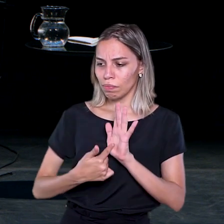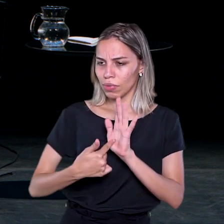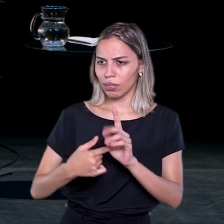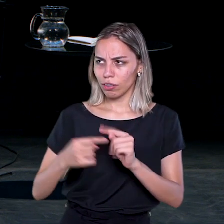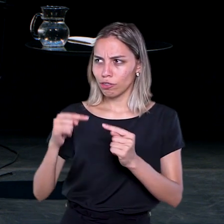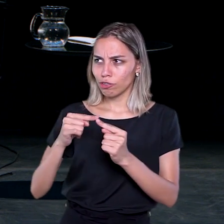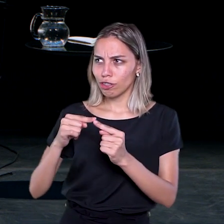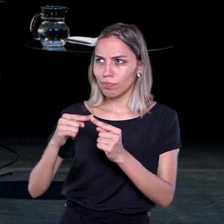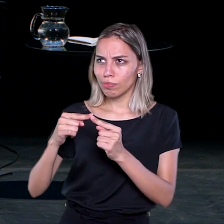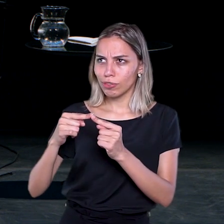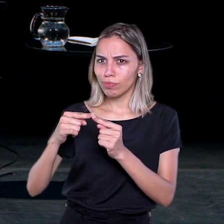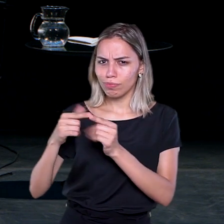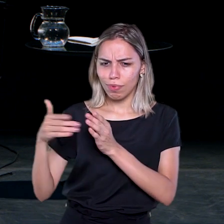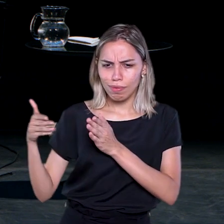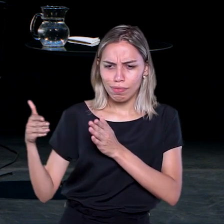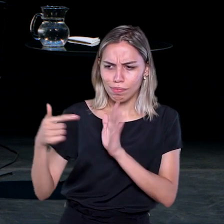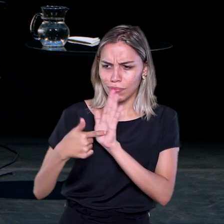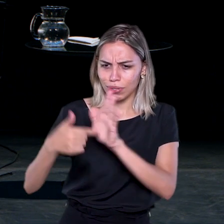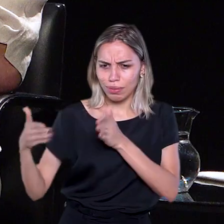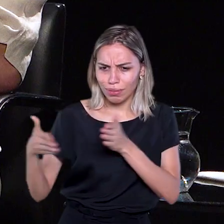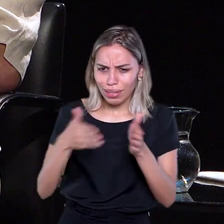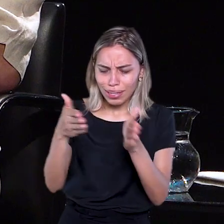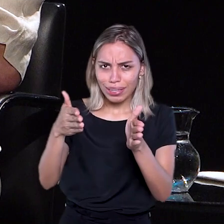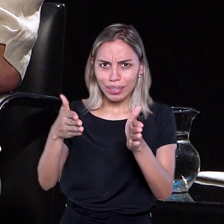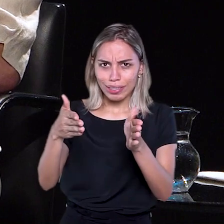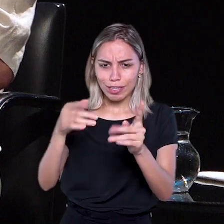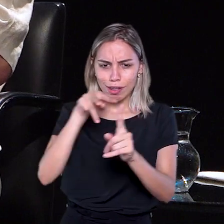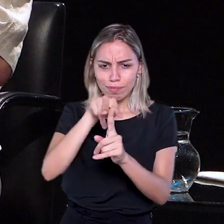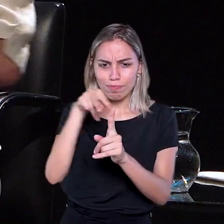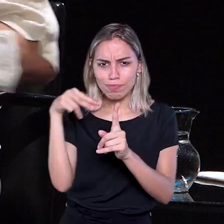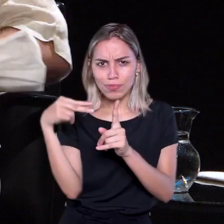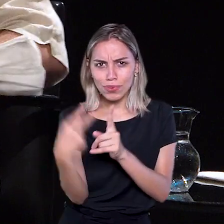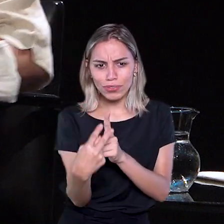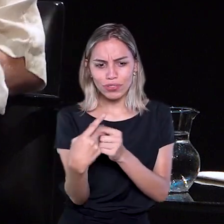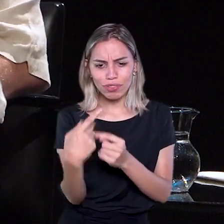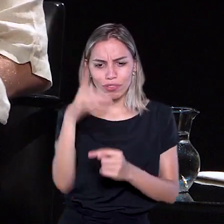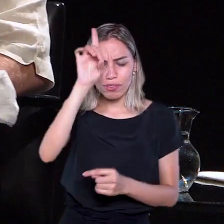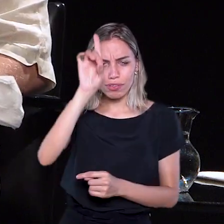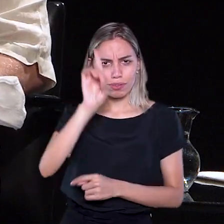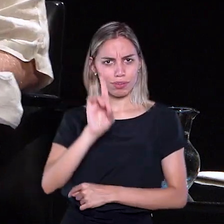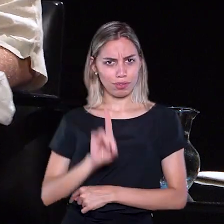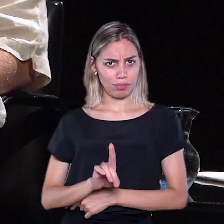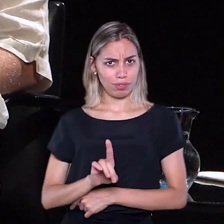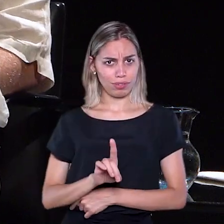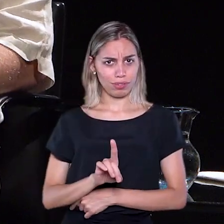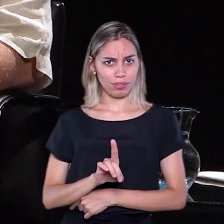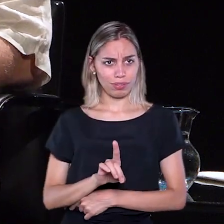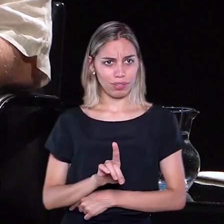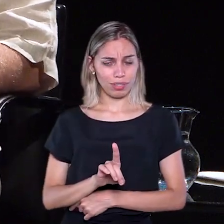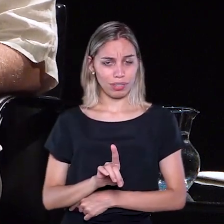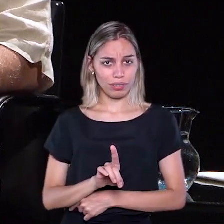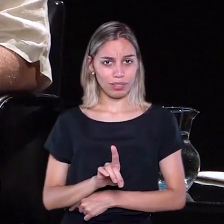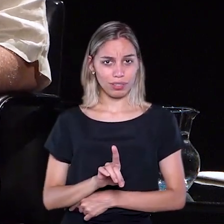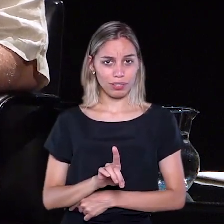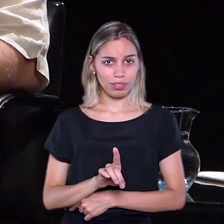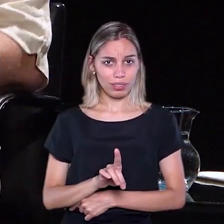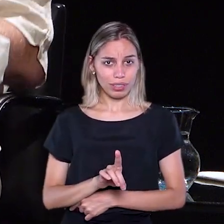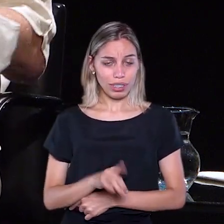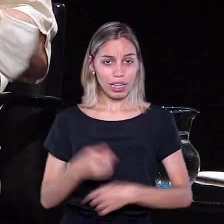contexto de debates que a gente está fazendo, da ótica do direito, que